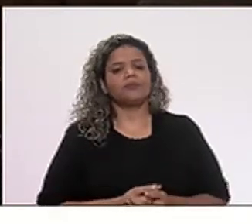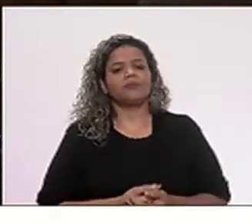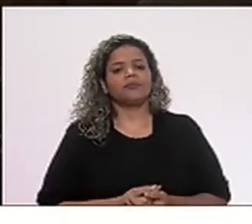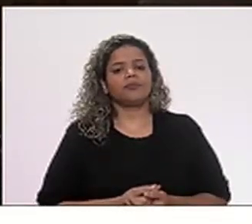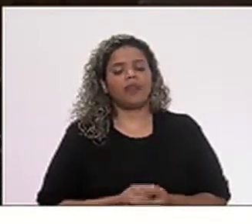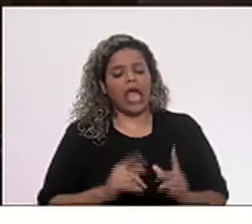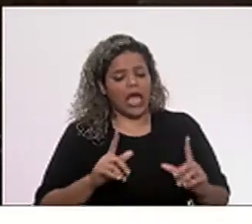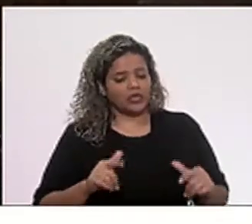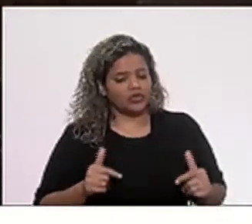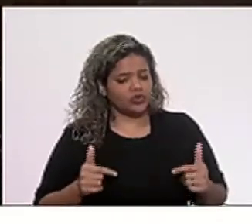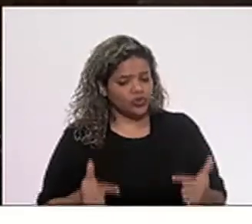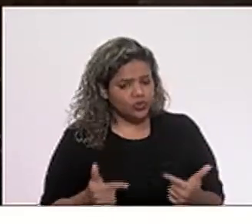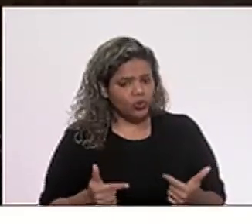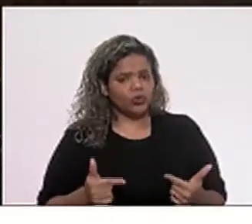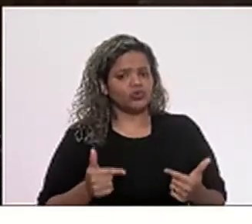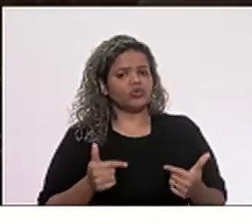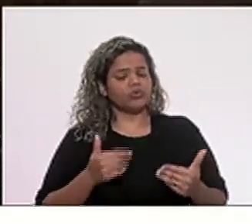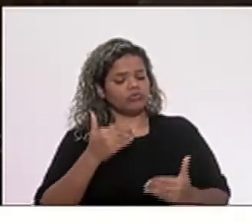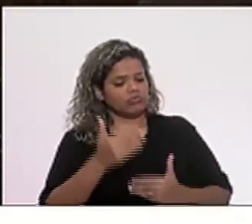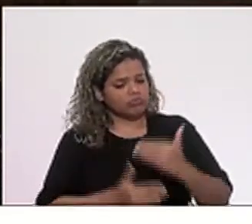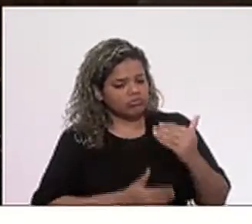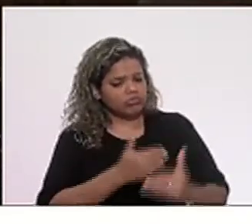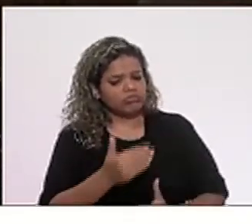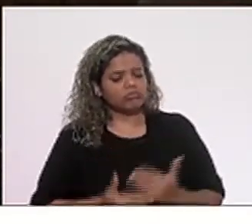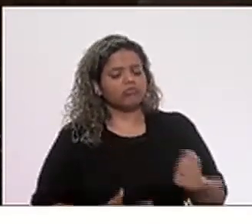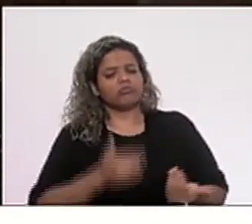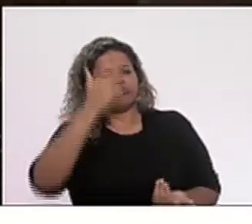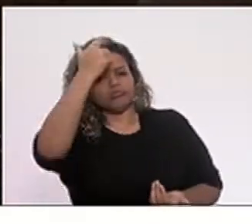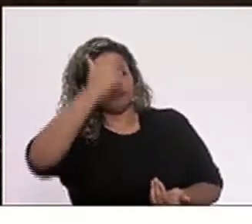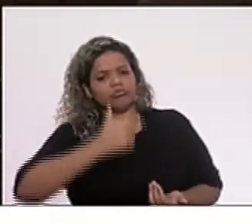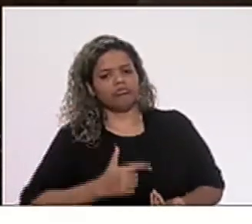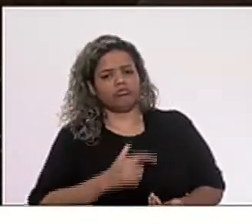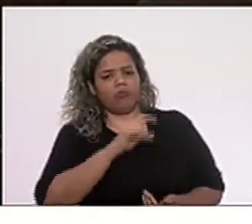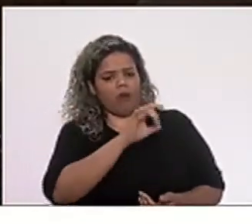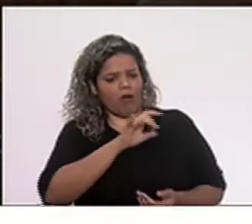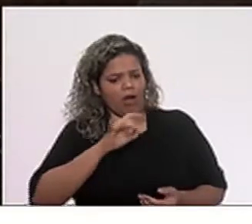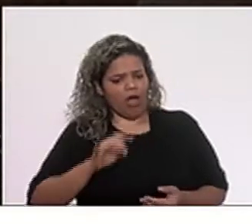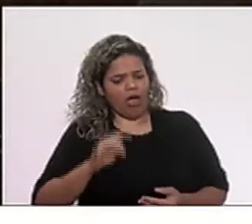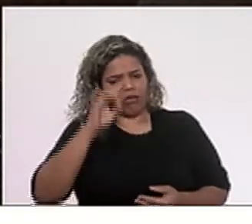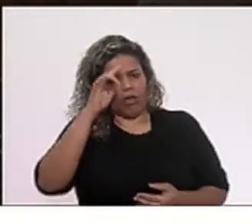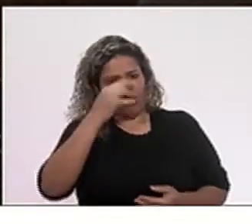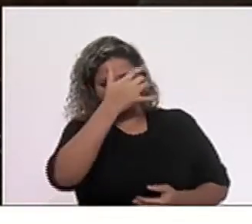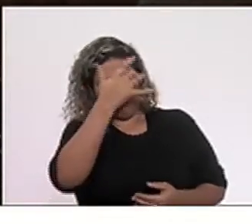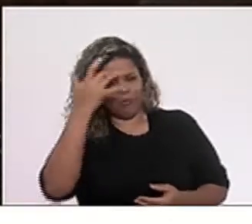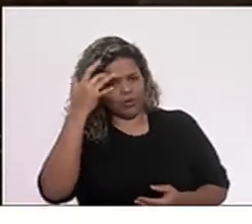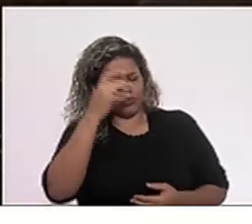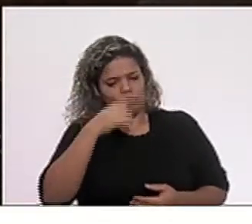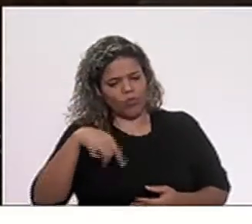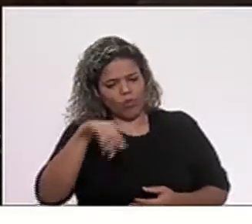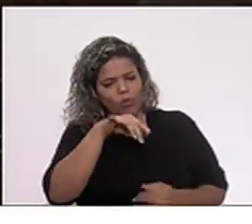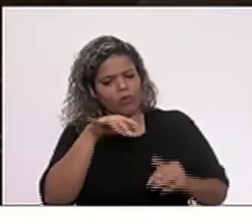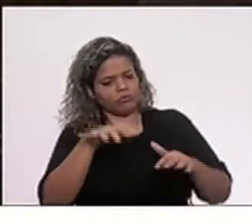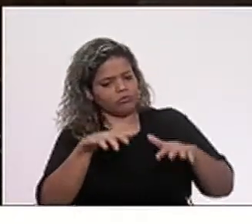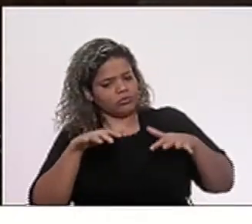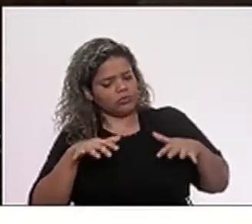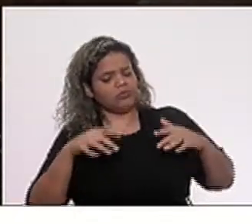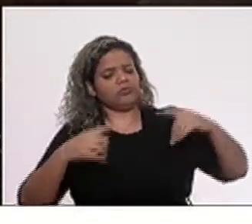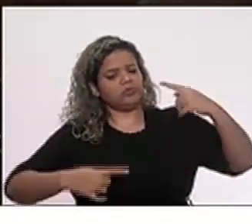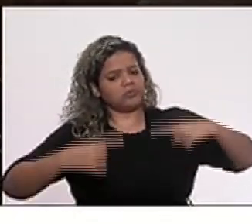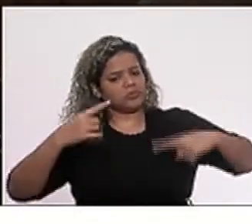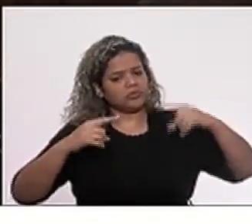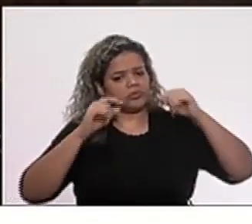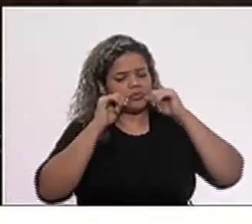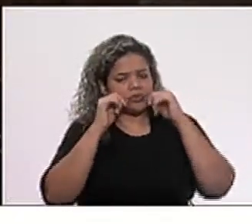a atitude, o procedimento que deva ser adotado aqui em sessão plenária,